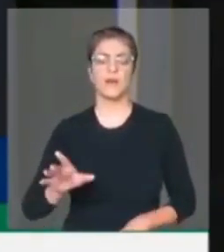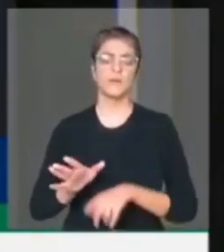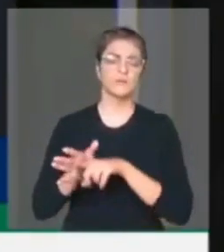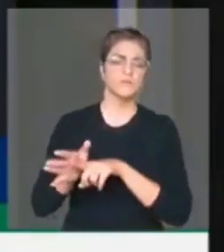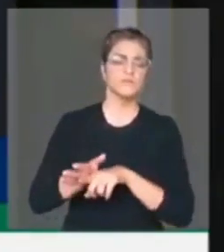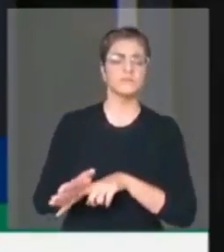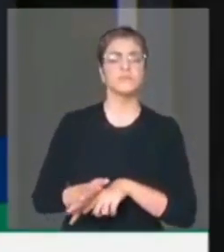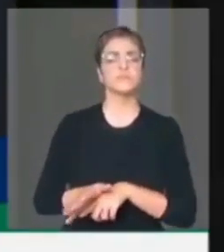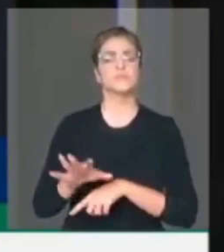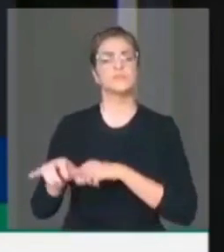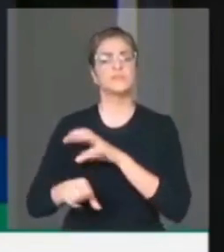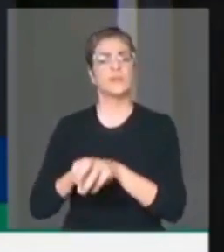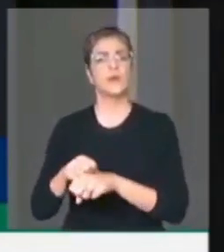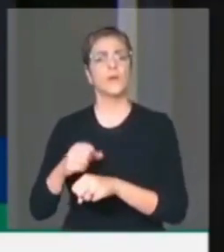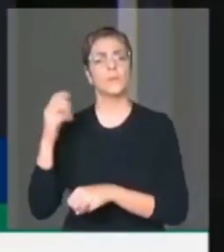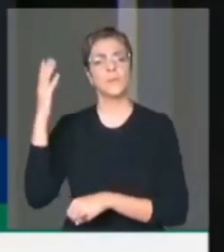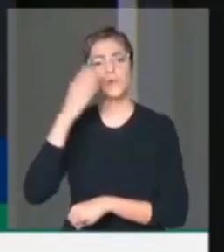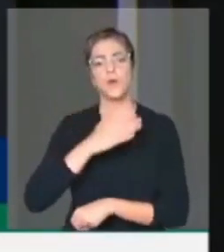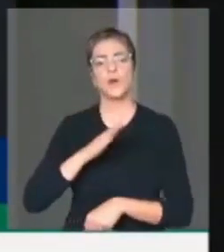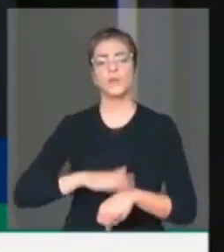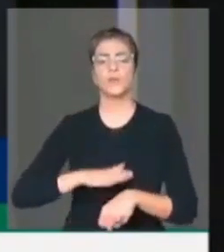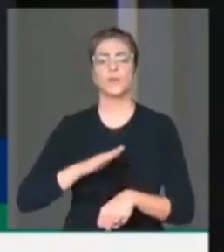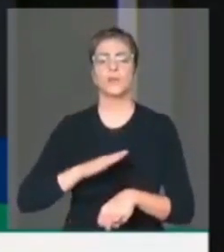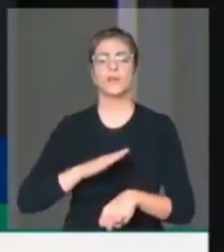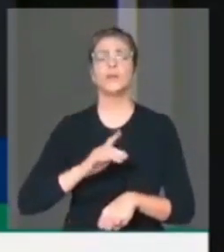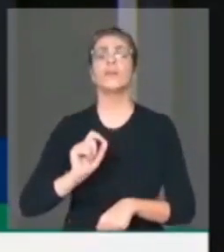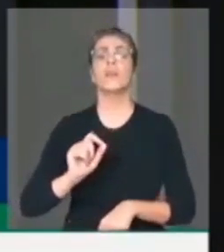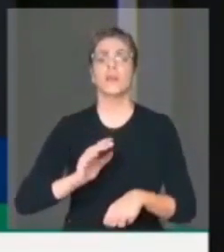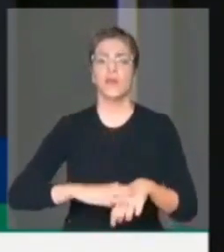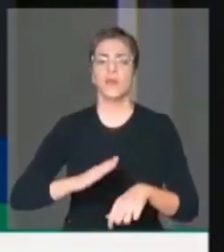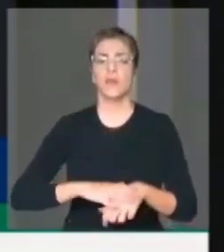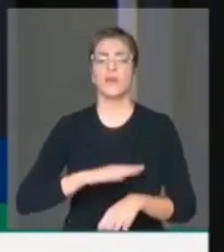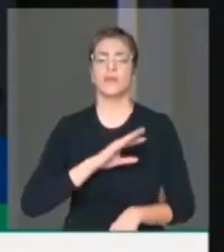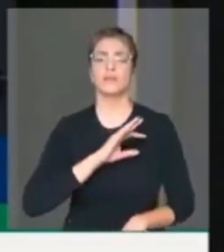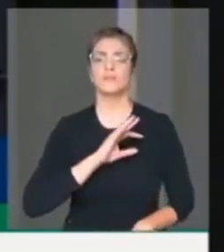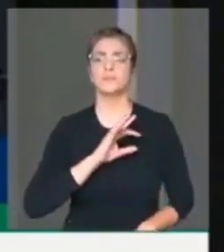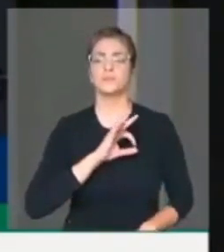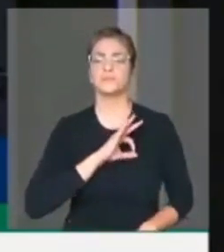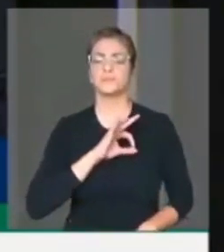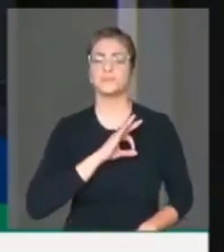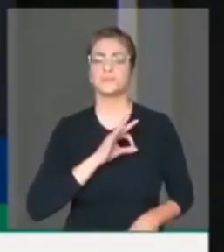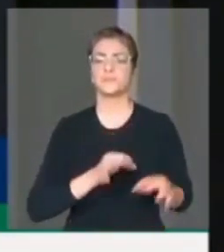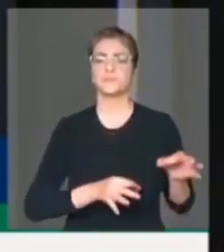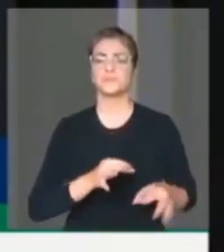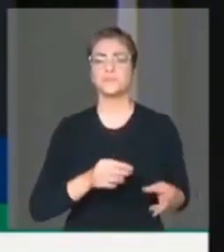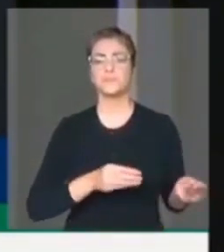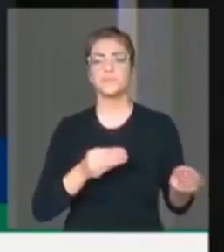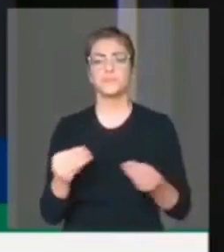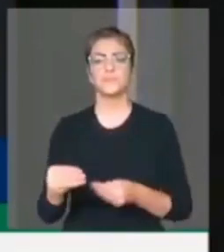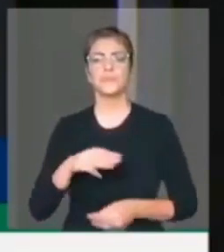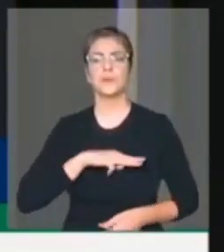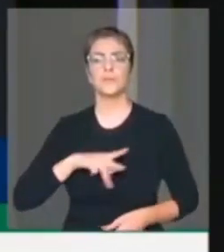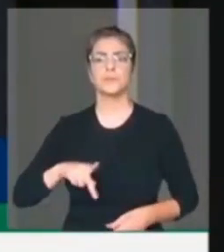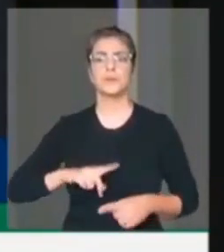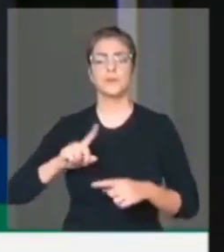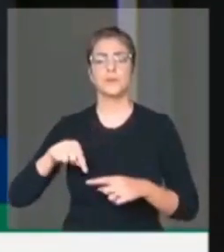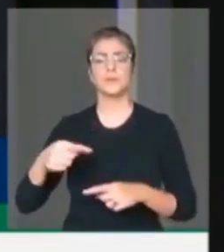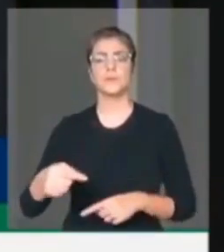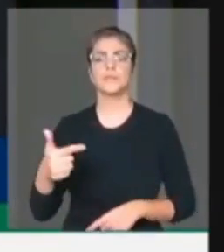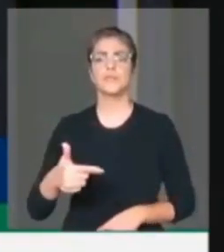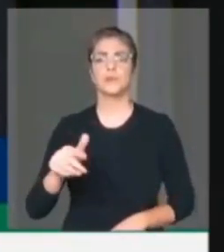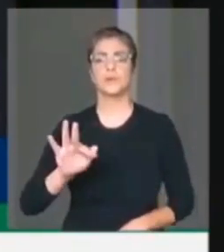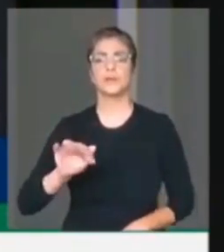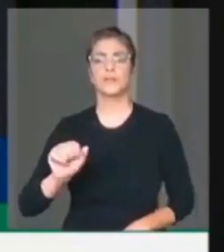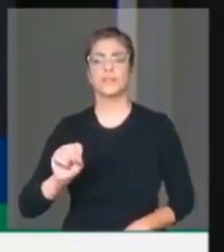provas, feita pela Polícia Judiciária, que envia para o Ministério Público e, a partir daí, para a segunda fase, que é a fase